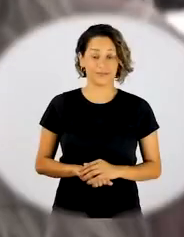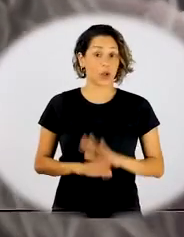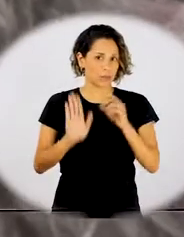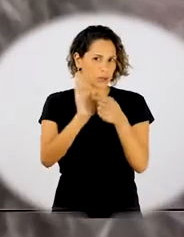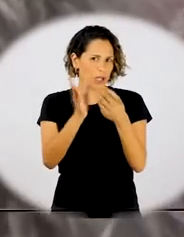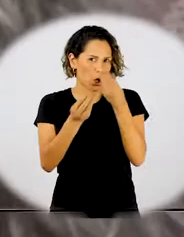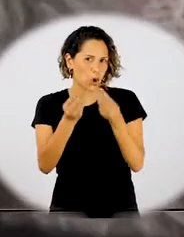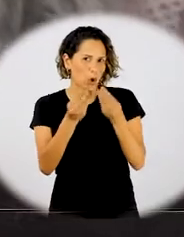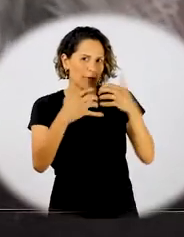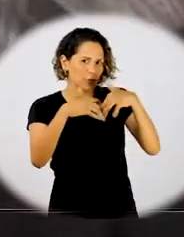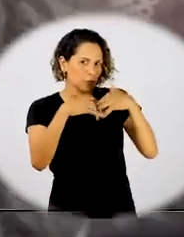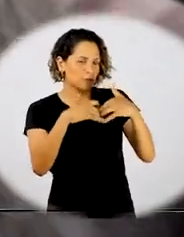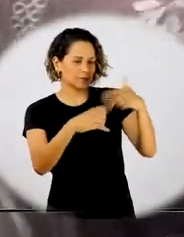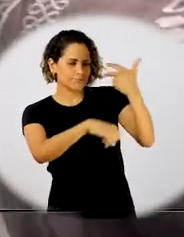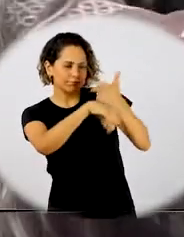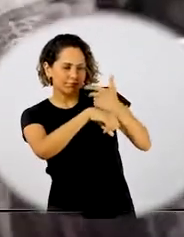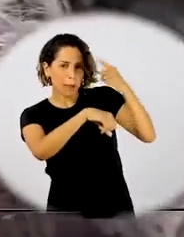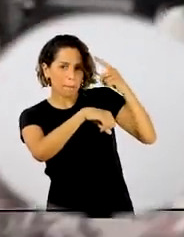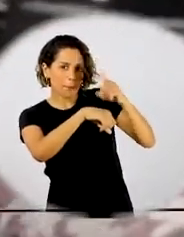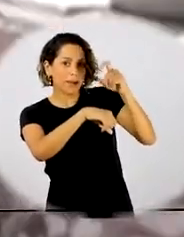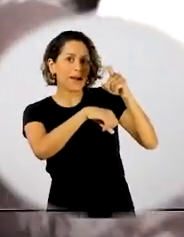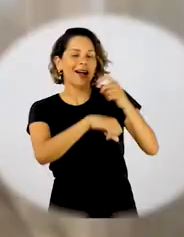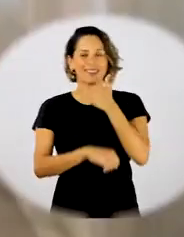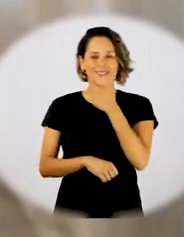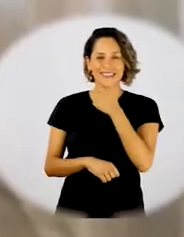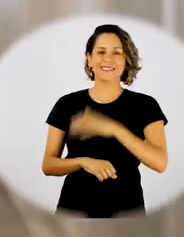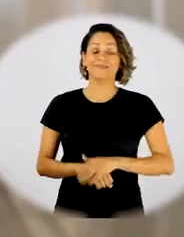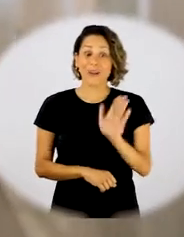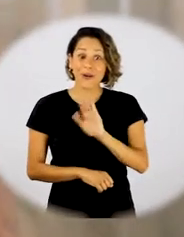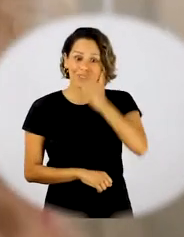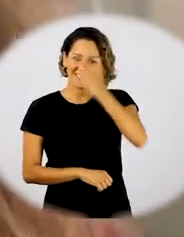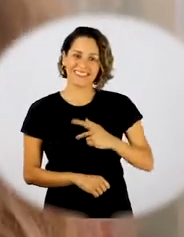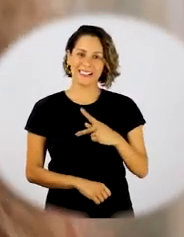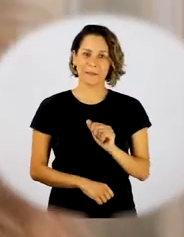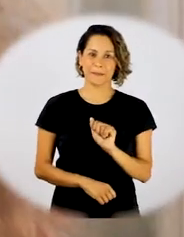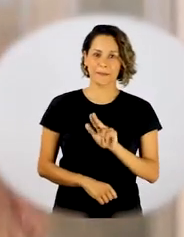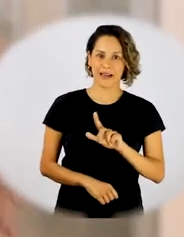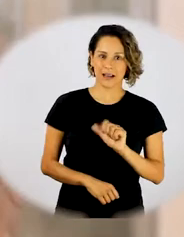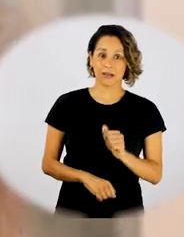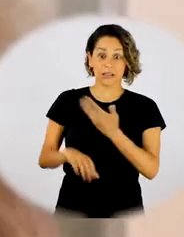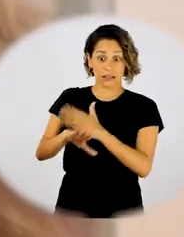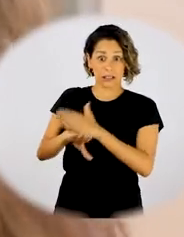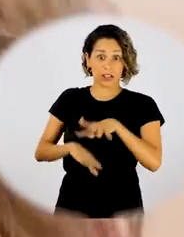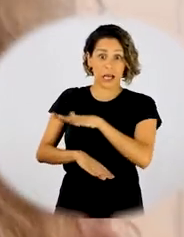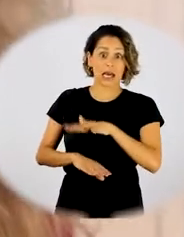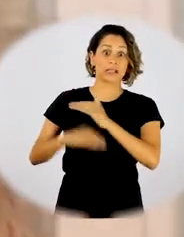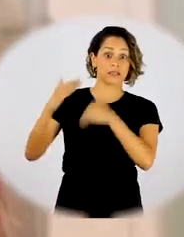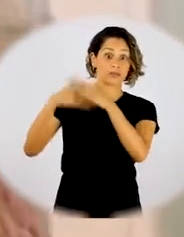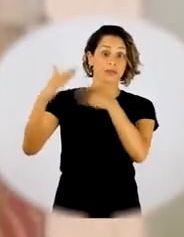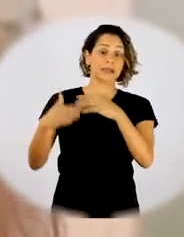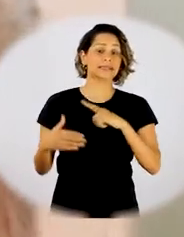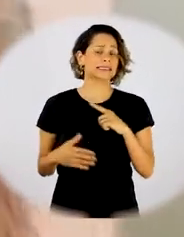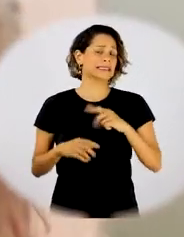Tchau, Paulinha, pra você começar, você aperta aqui, ó. Ah, aqui? Isso. Tá bom. Oi, pessoal, eu sou a Paula, estagiária de desenvolvimento. E aqui eu tenho